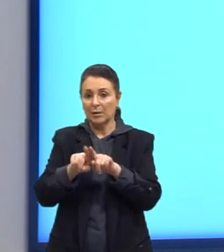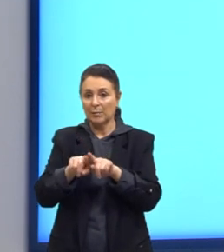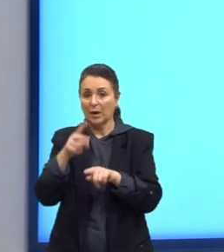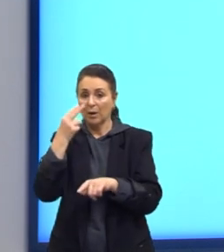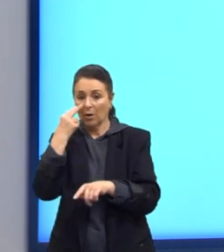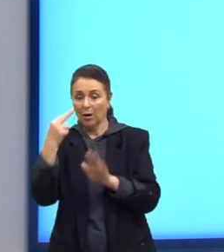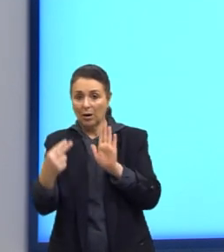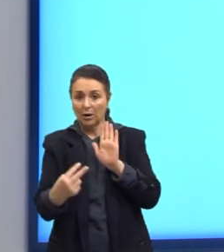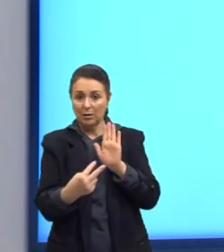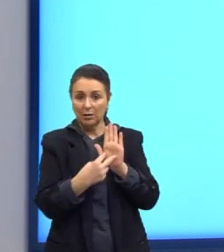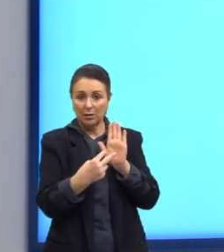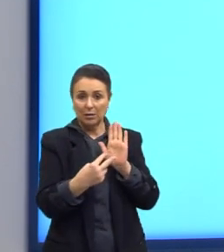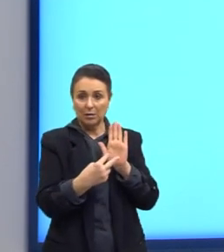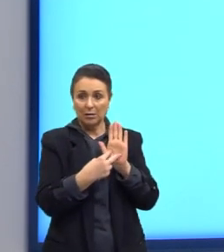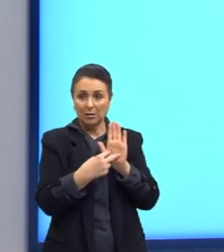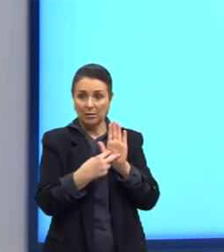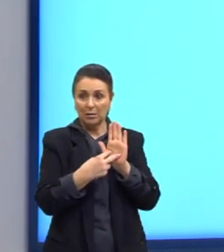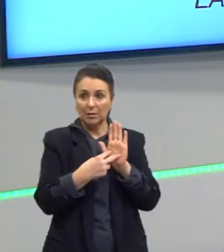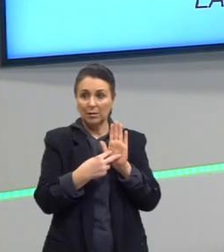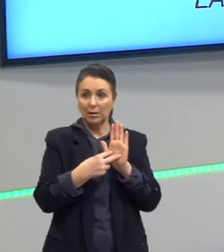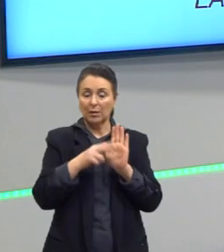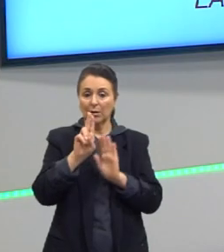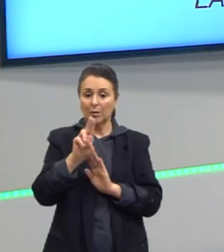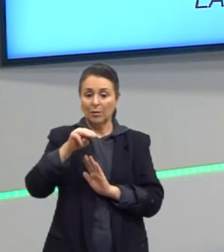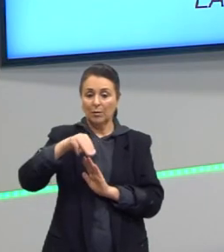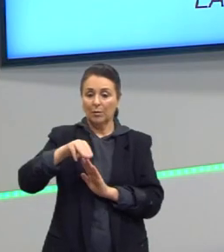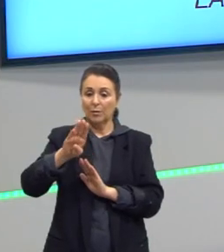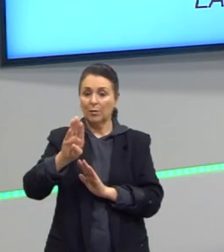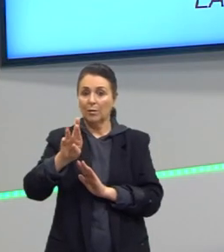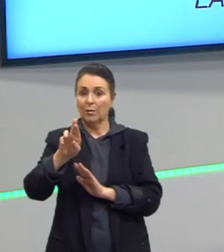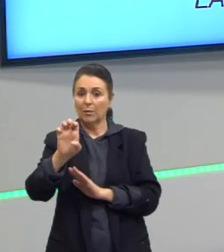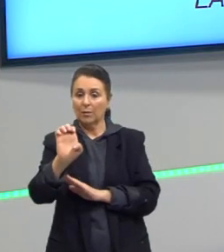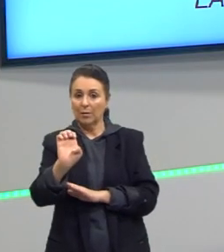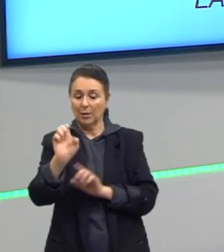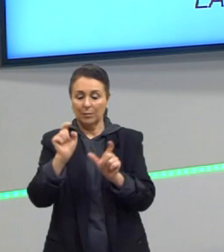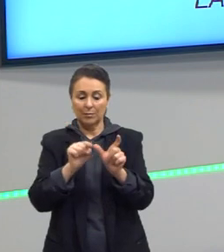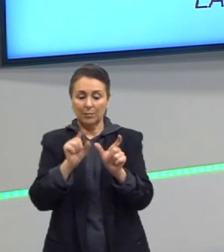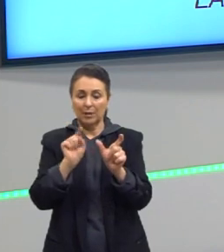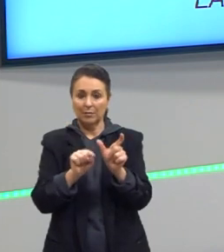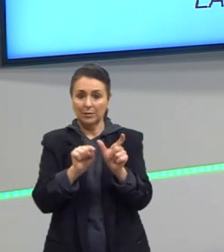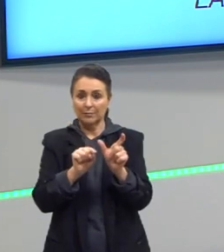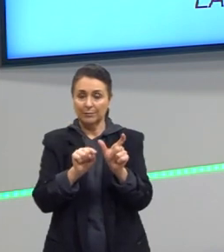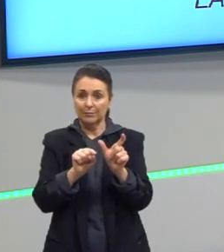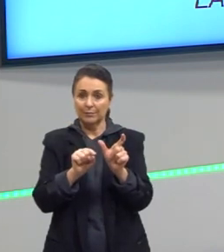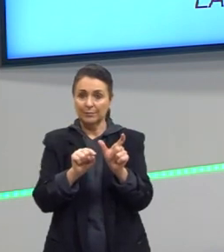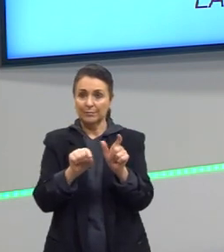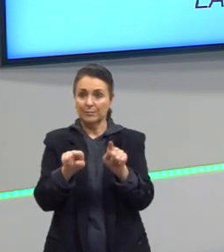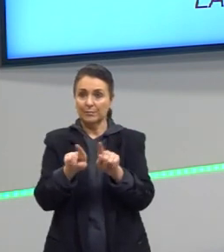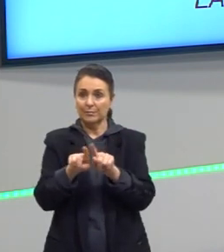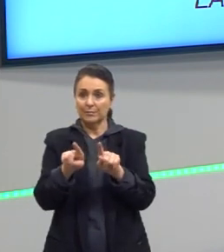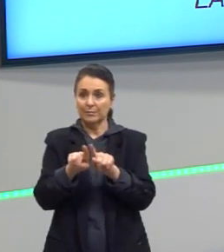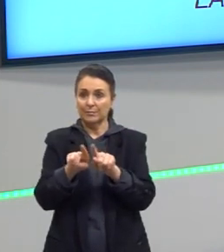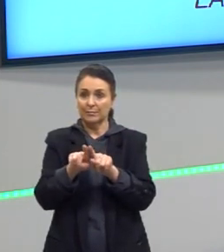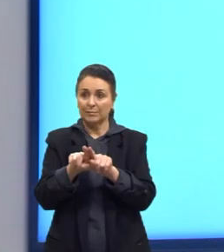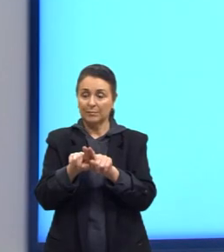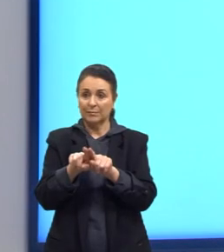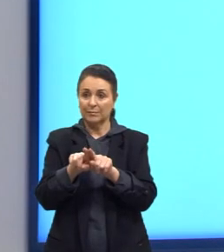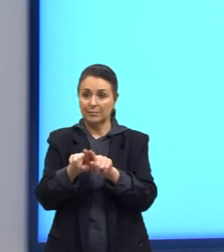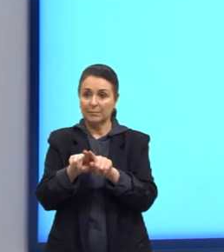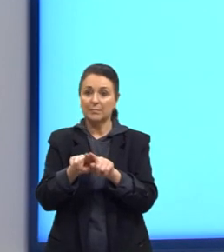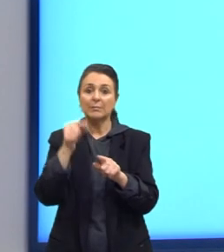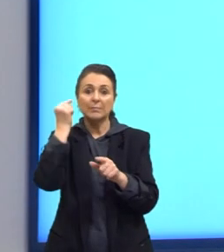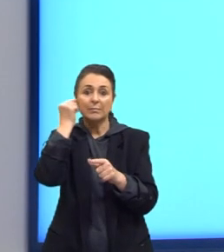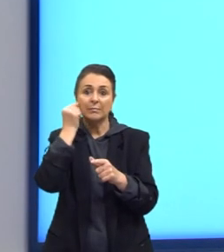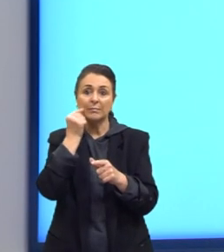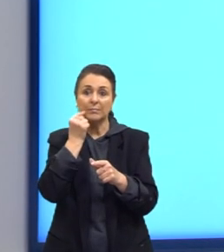chama atenção palavrinhas terminadas em um bri tá são são